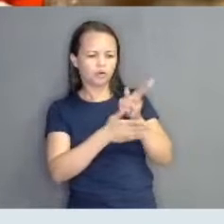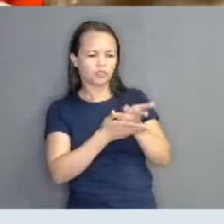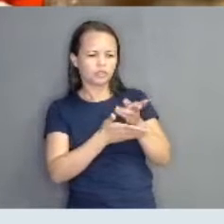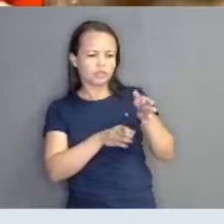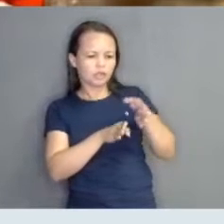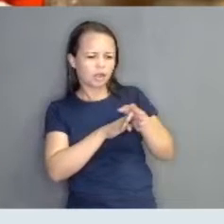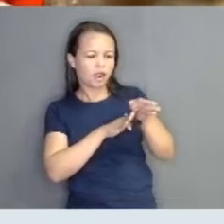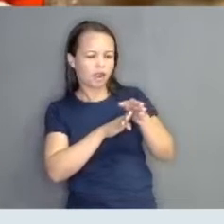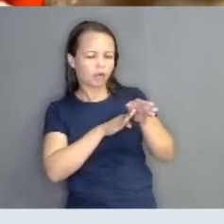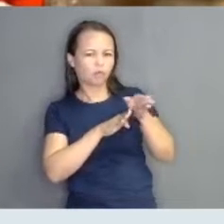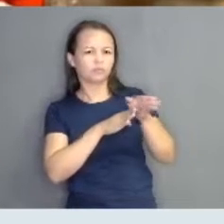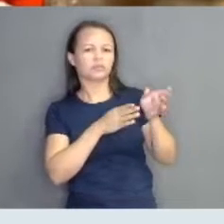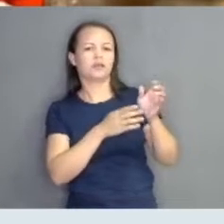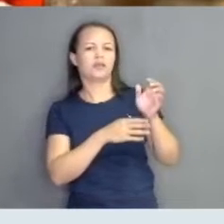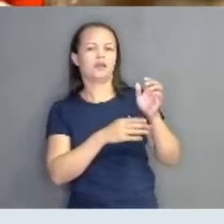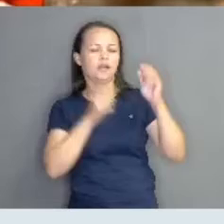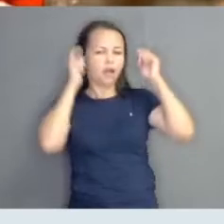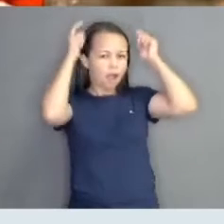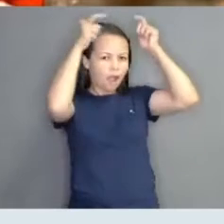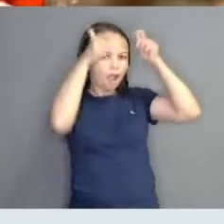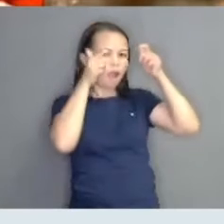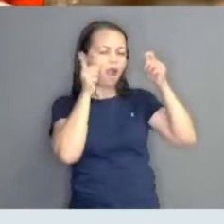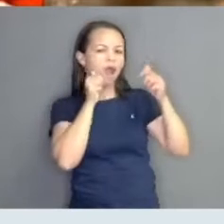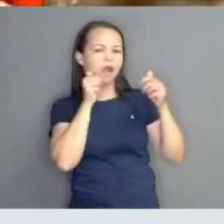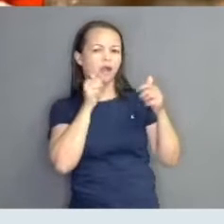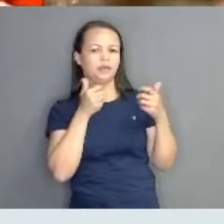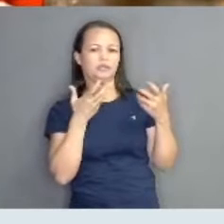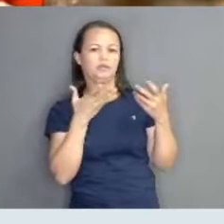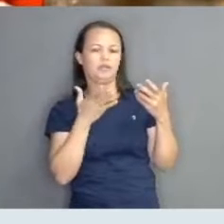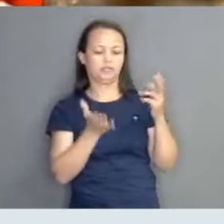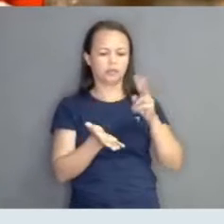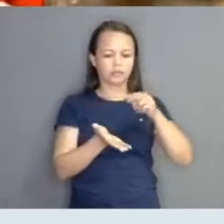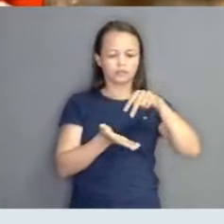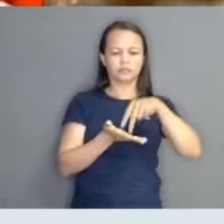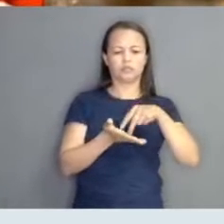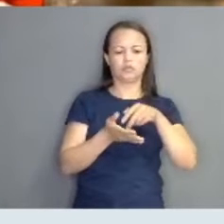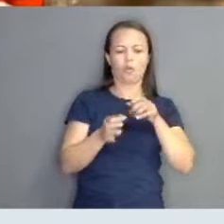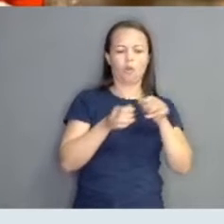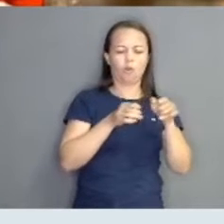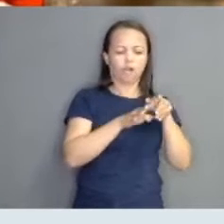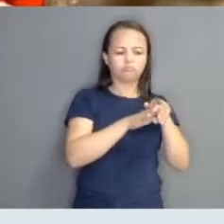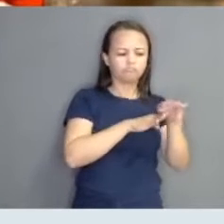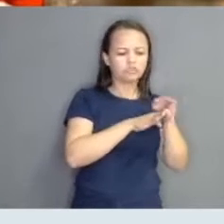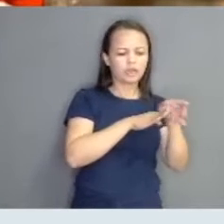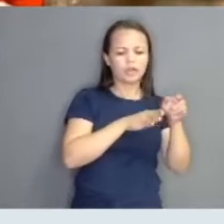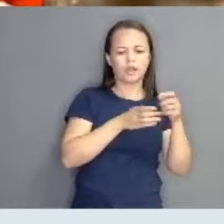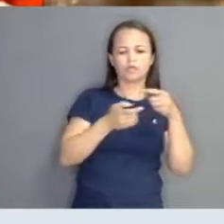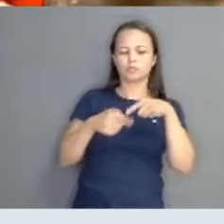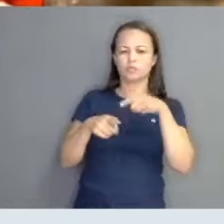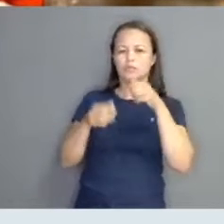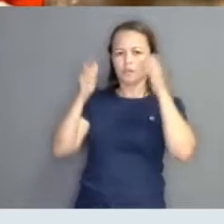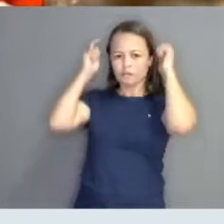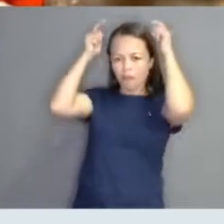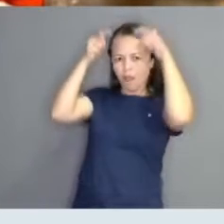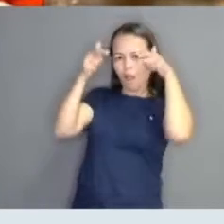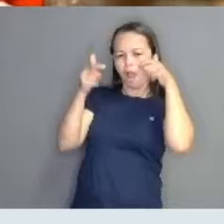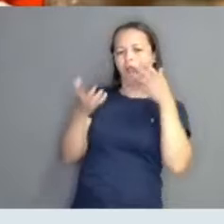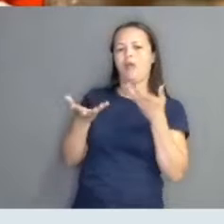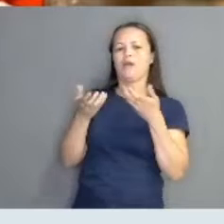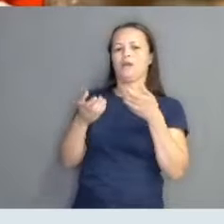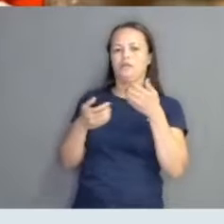fica de forma simbólica, não é? Claro, autorizando também, tendo ciência do que está acontecendo com a